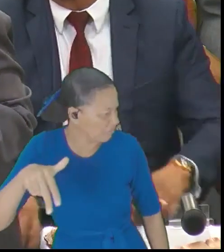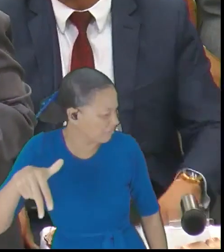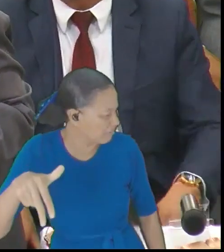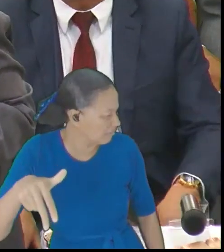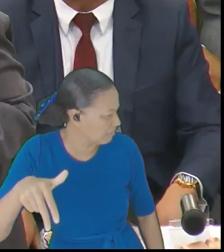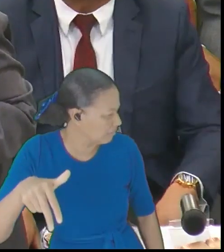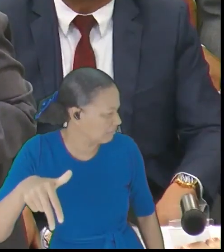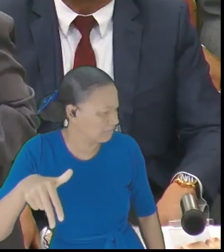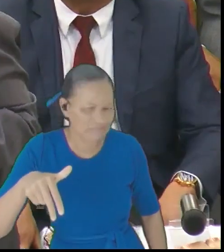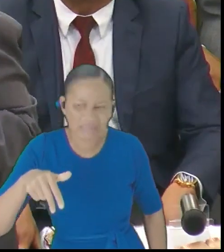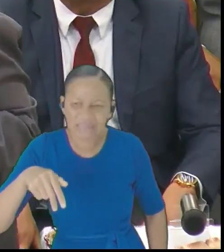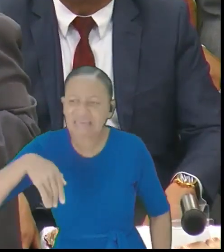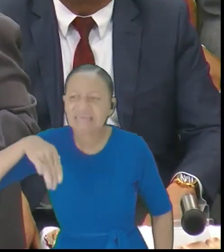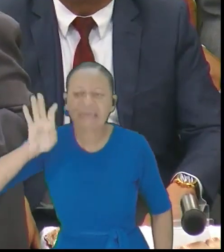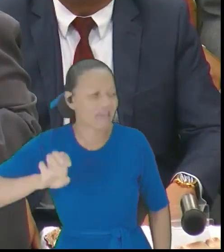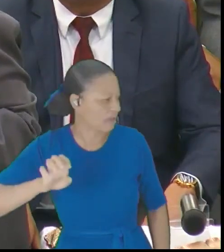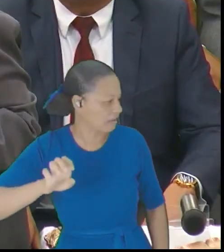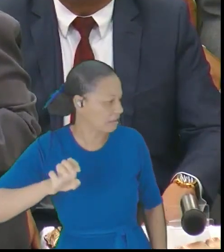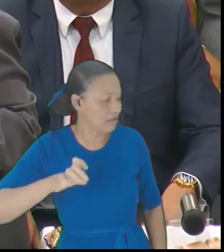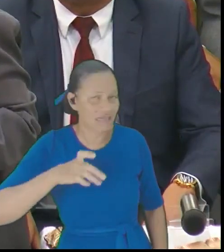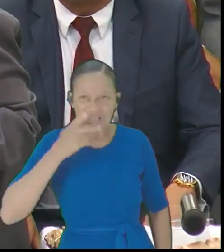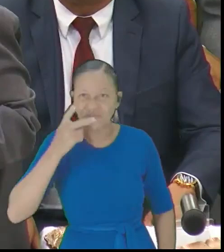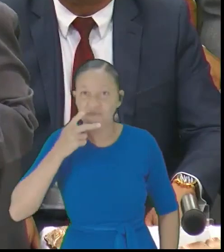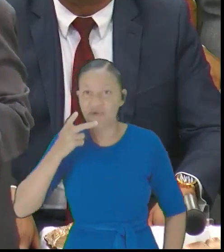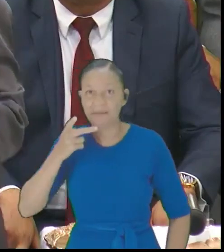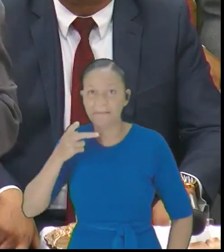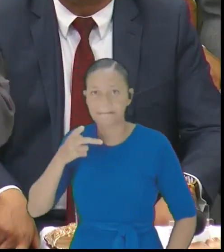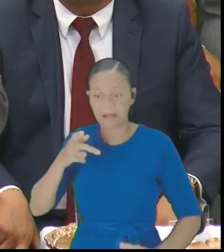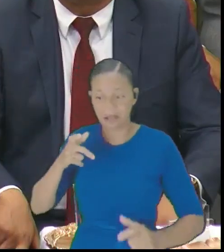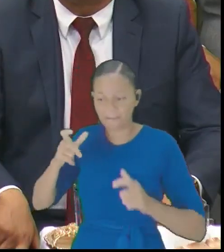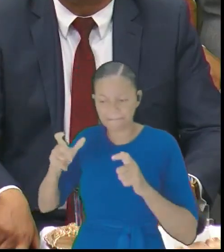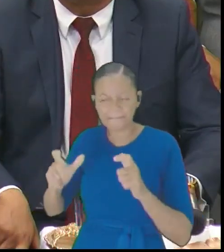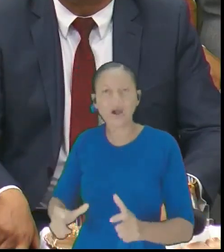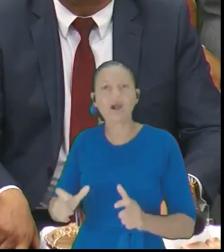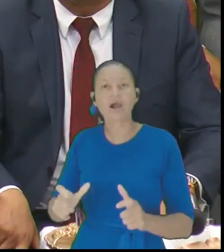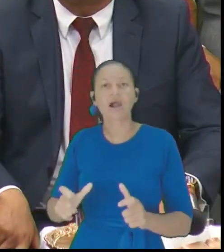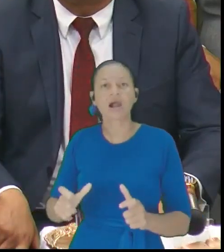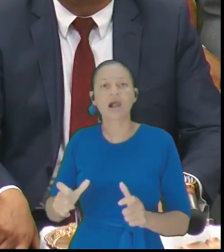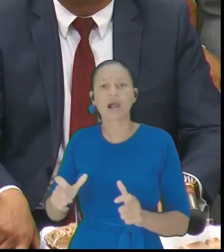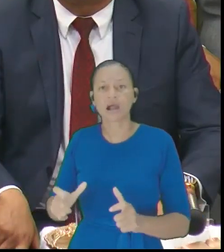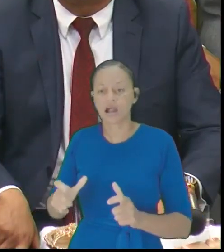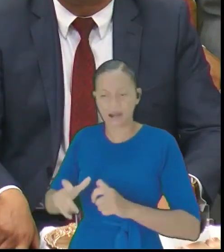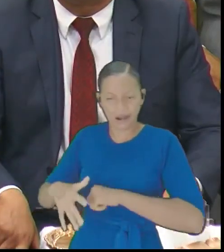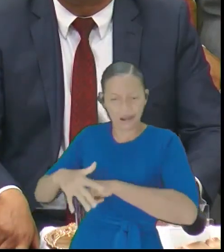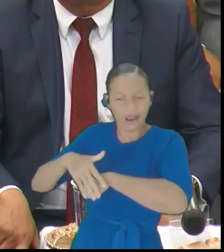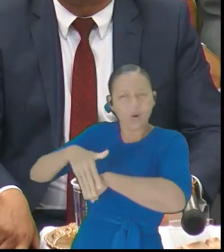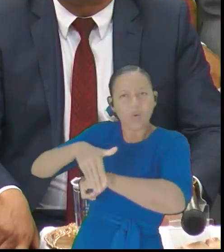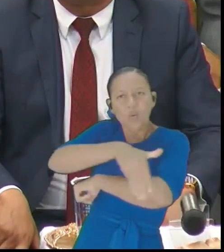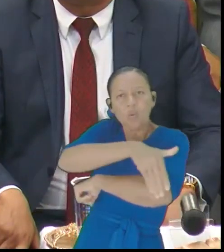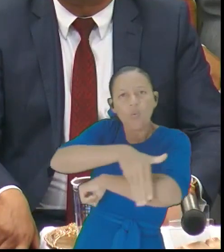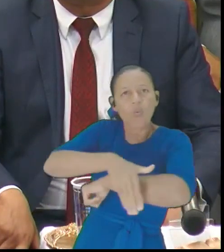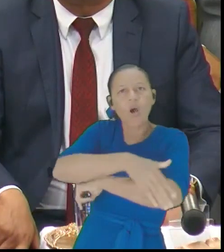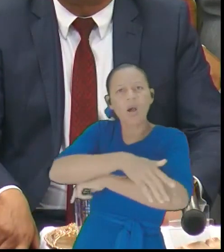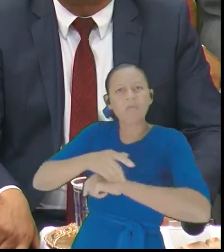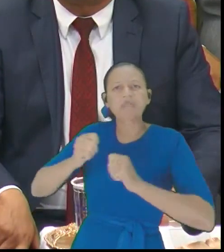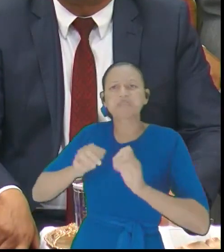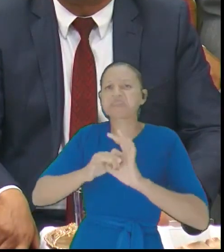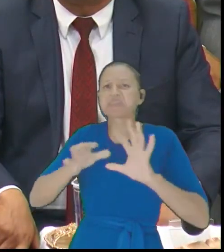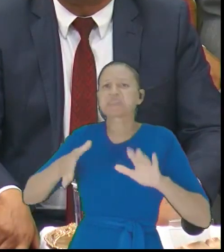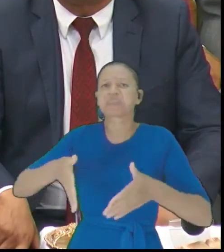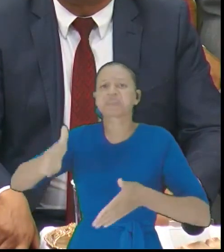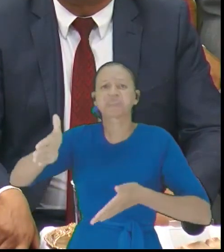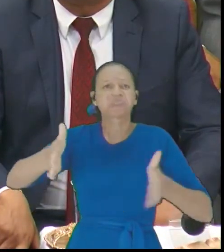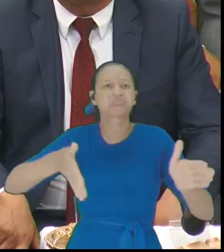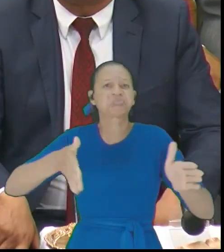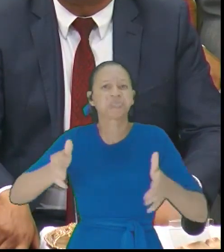Ele não disse para onde. Deixa eu te dizer uma coisa, para onde ir, cada esquina você tem. E tem esquina